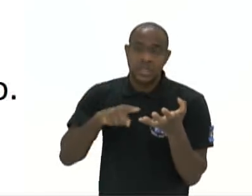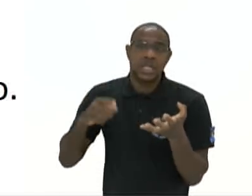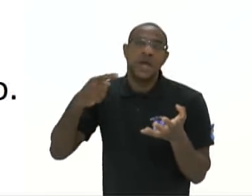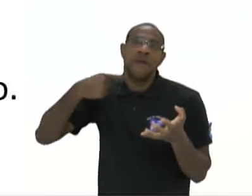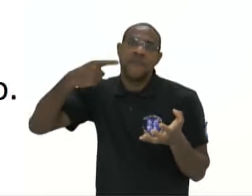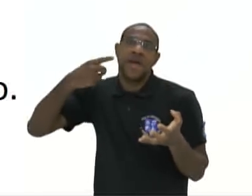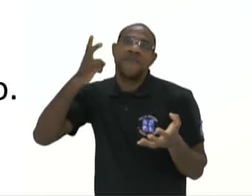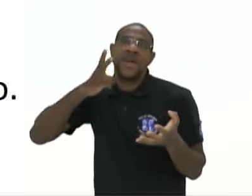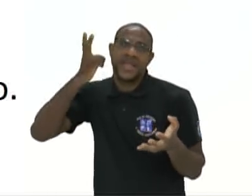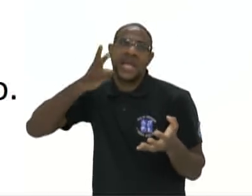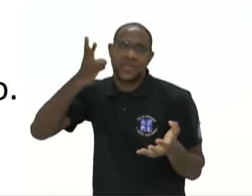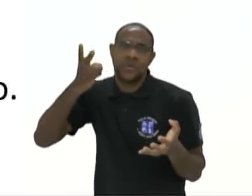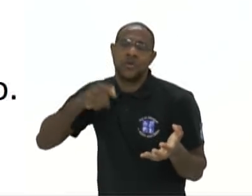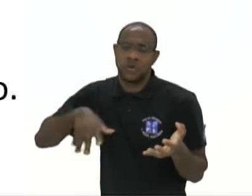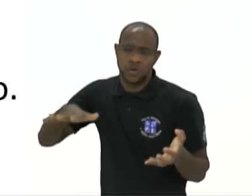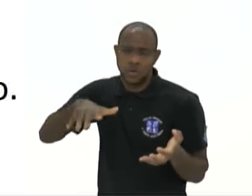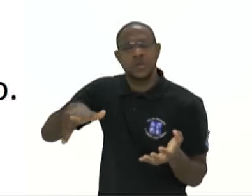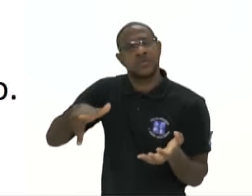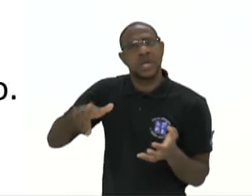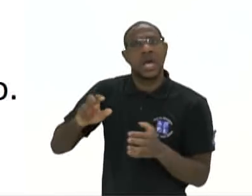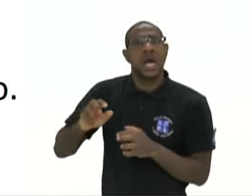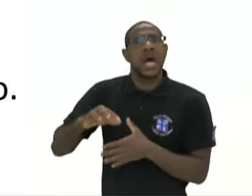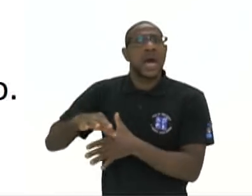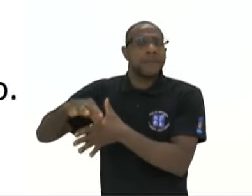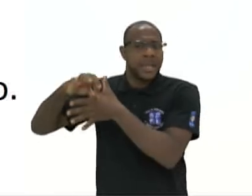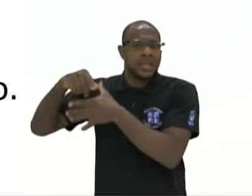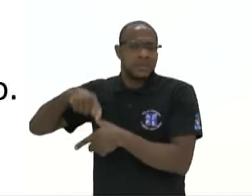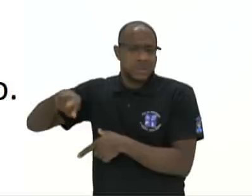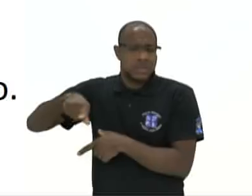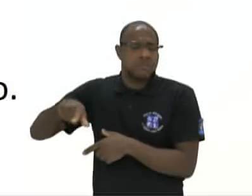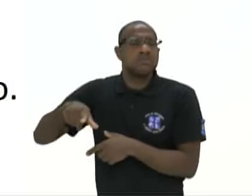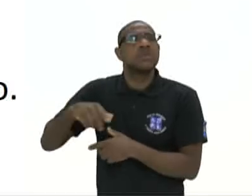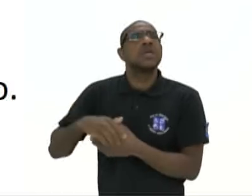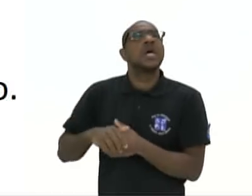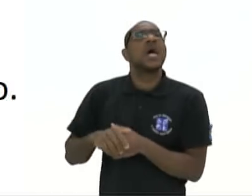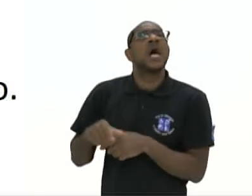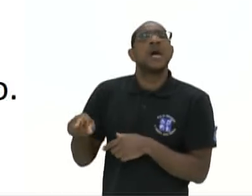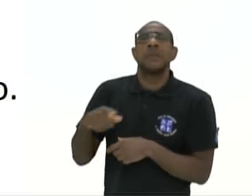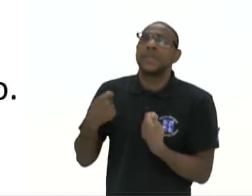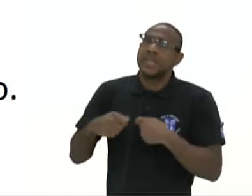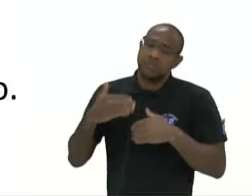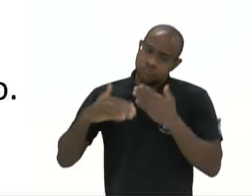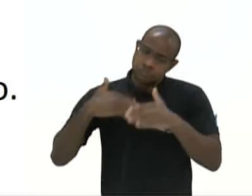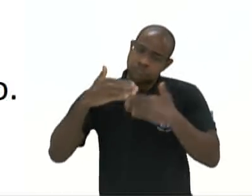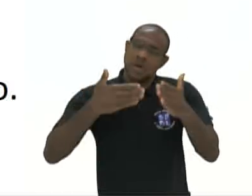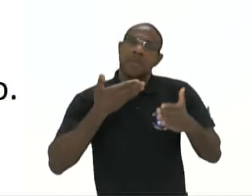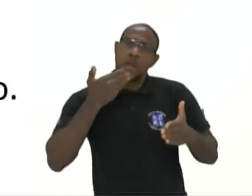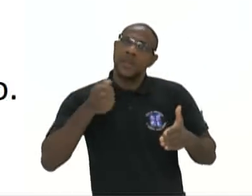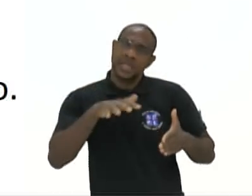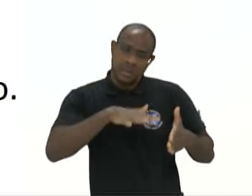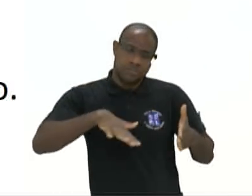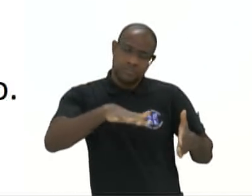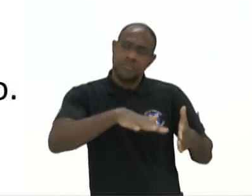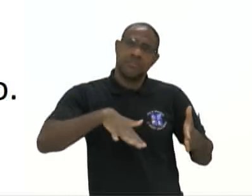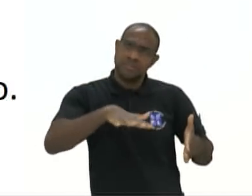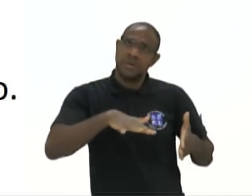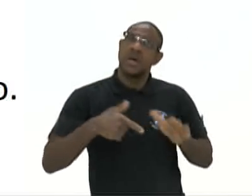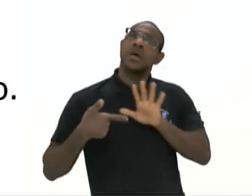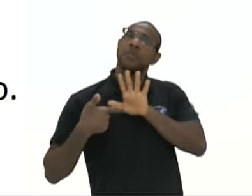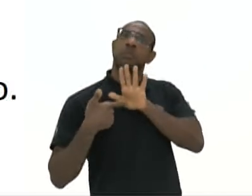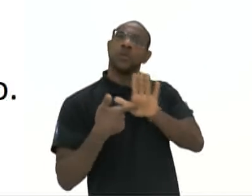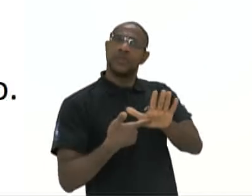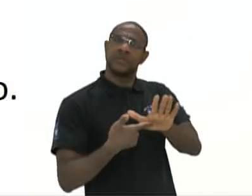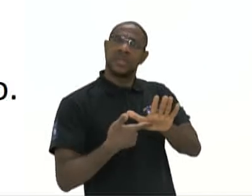representantes eleitos, estivessem também nos ajudando a desenvolver melhorias para a nossa comunidade com transparência